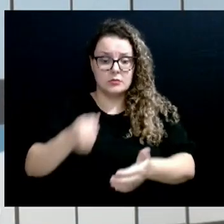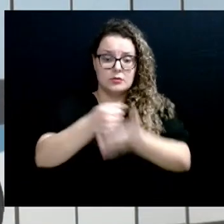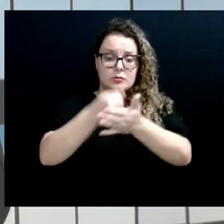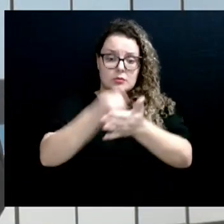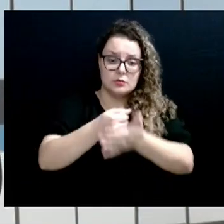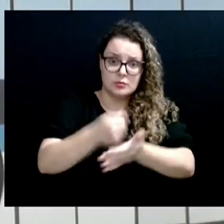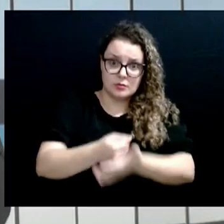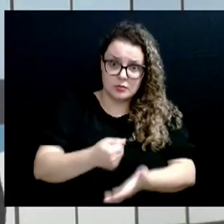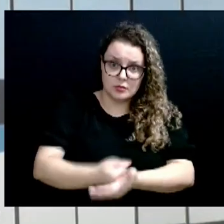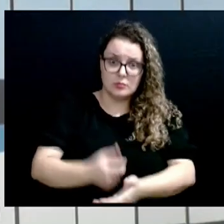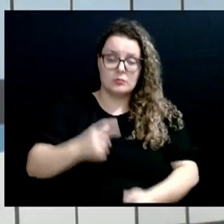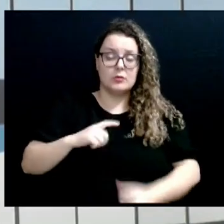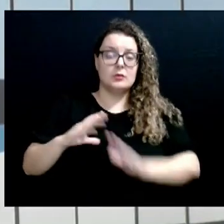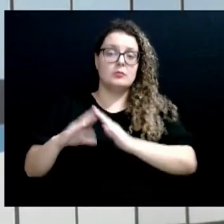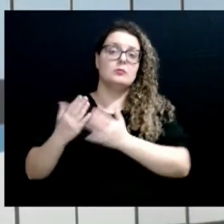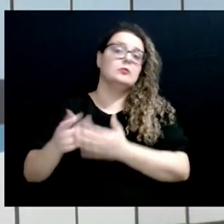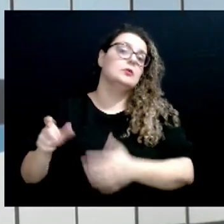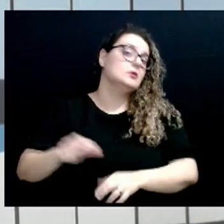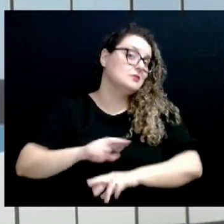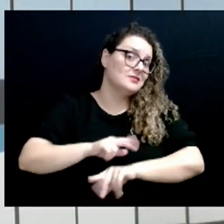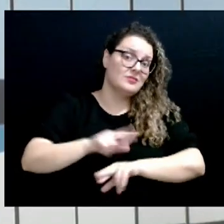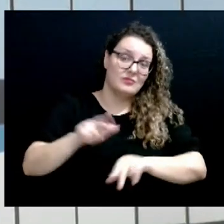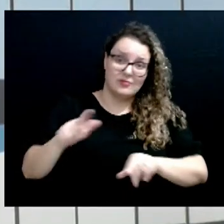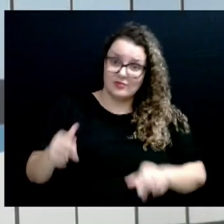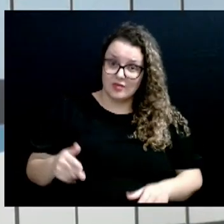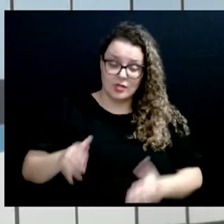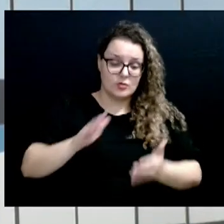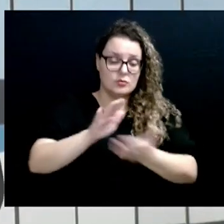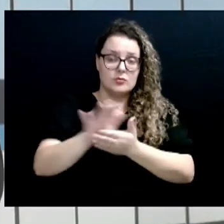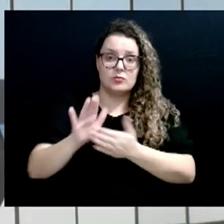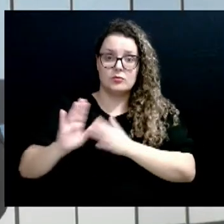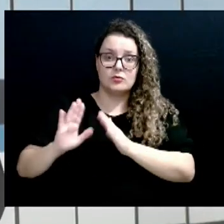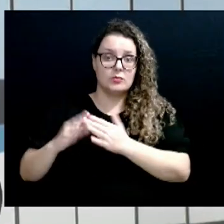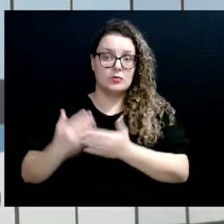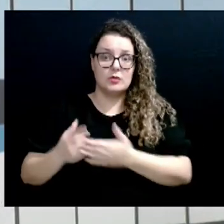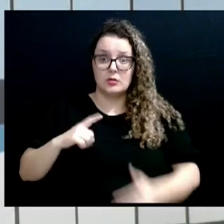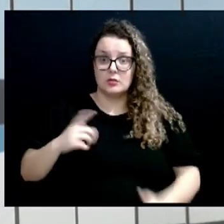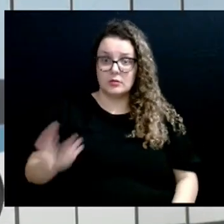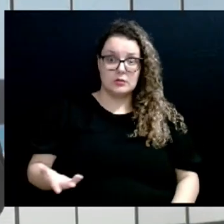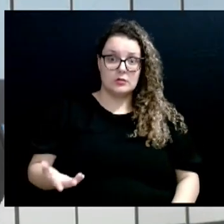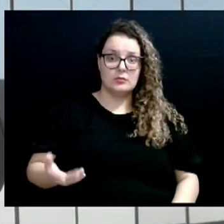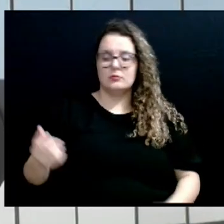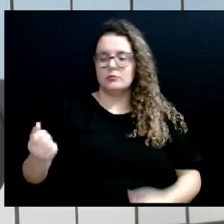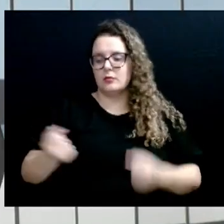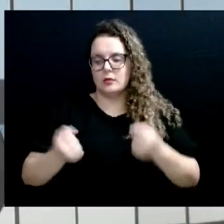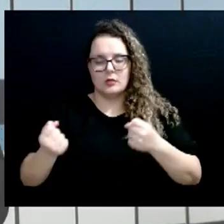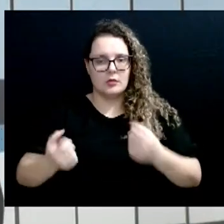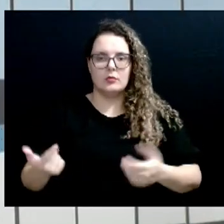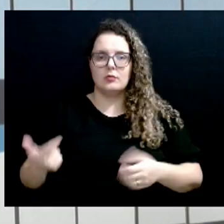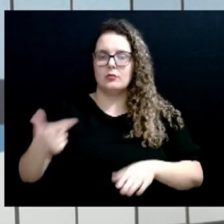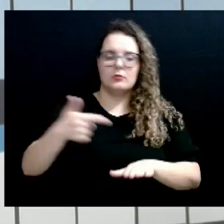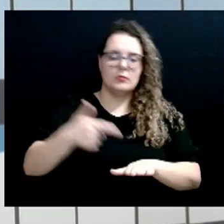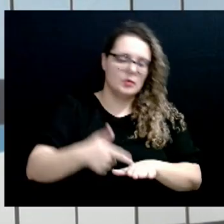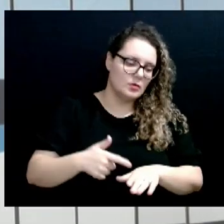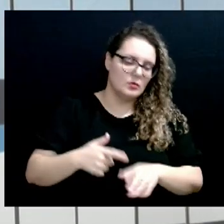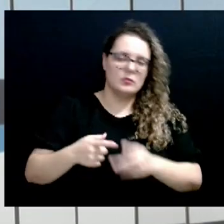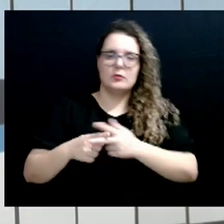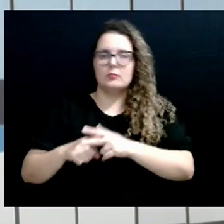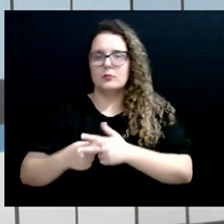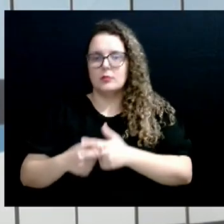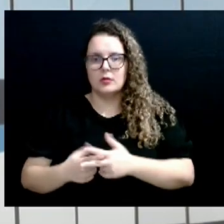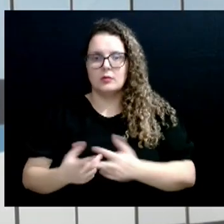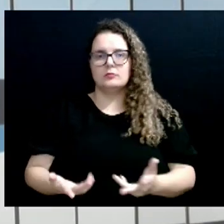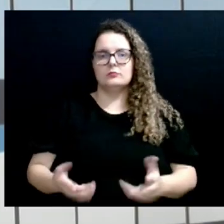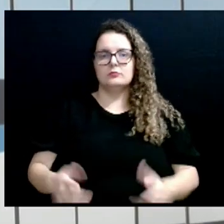uma autoescola, que são várias, os custos que uma autoescola tem, né, com veículos, com combustível, com manutenção. Então,